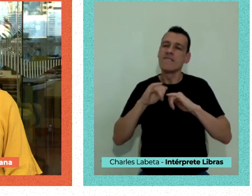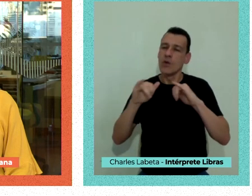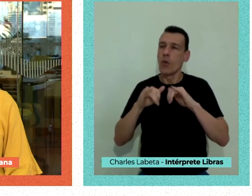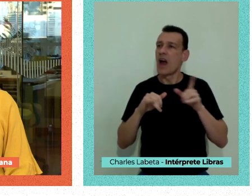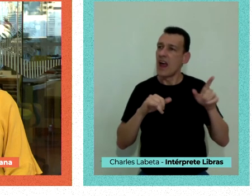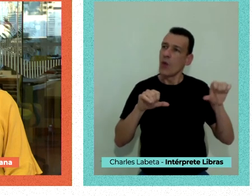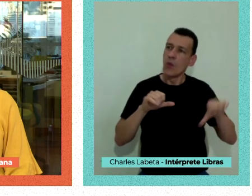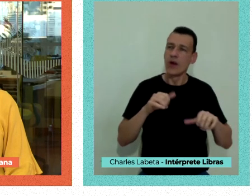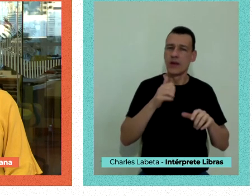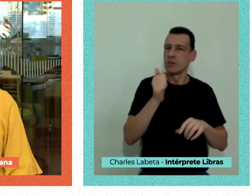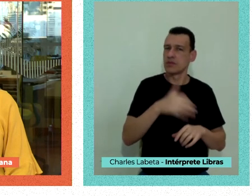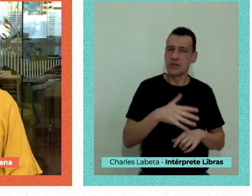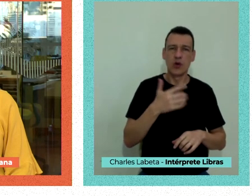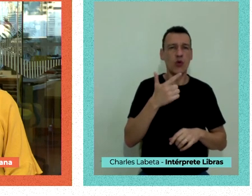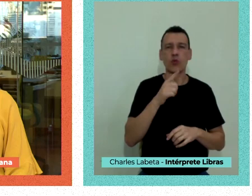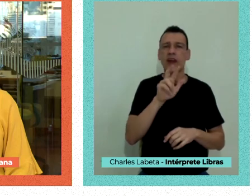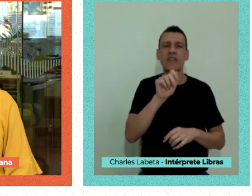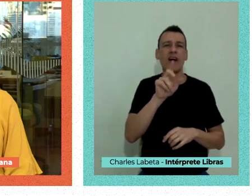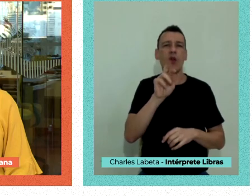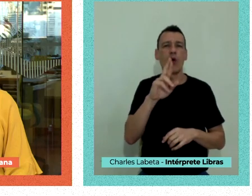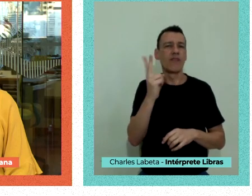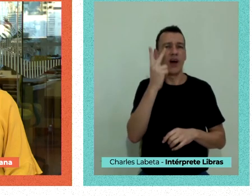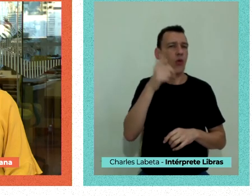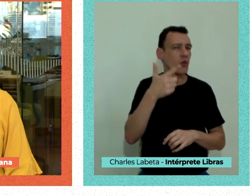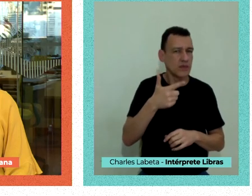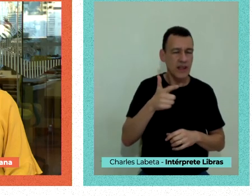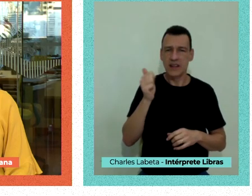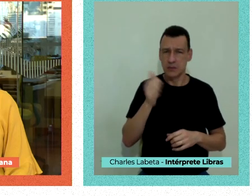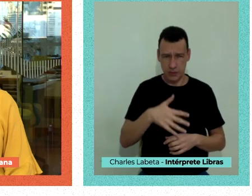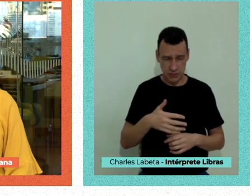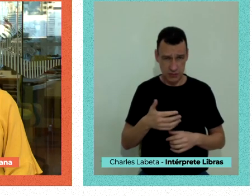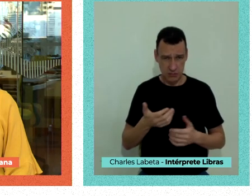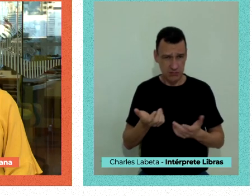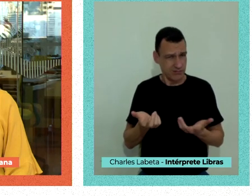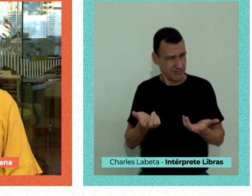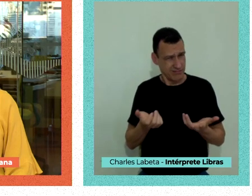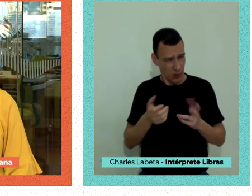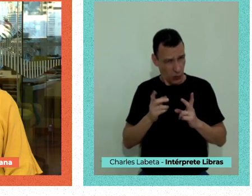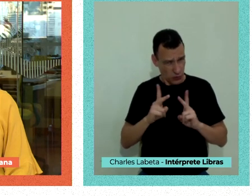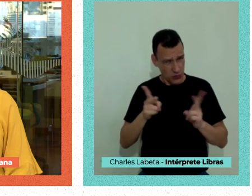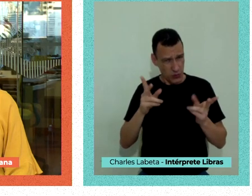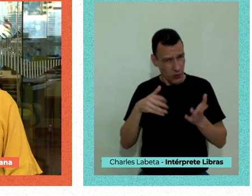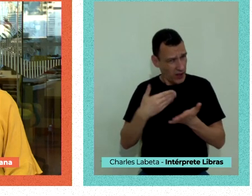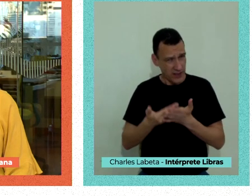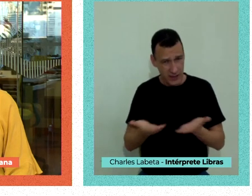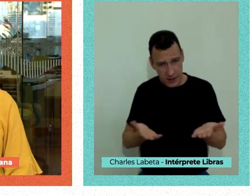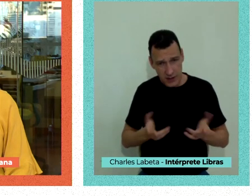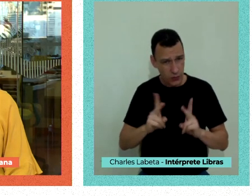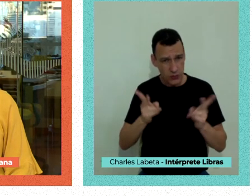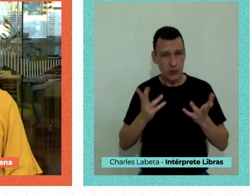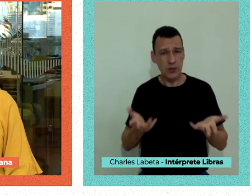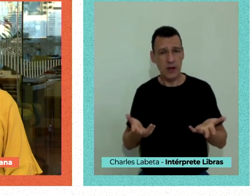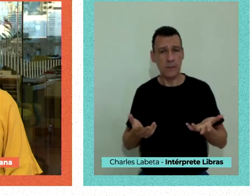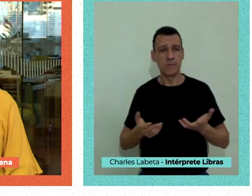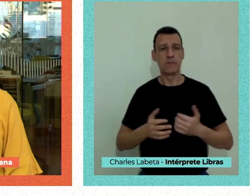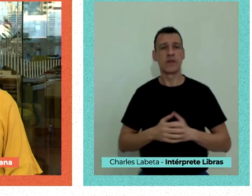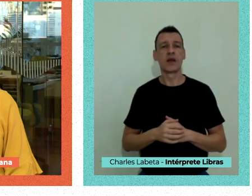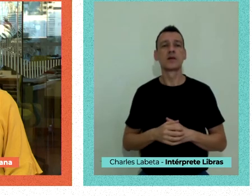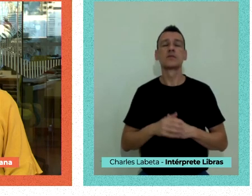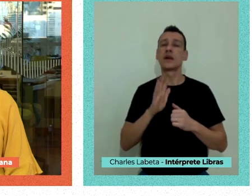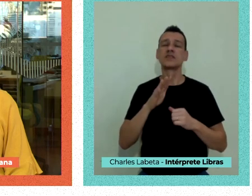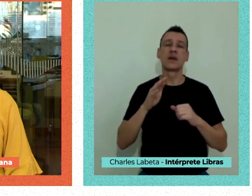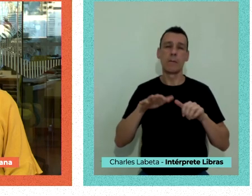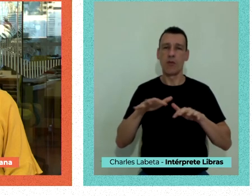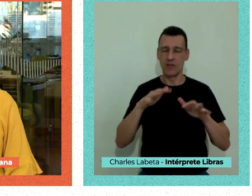Dessa forma, o que nós propomos, né, enquanto movimento negro, enquanto Afobanto, é pensar na